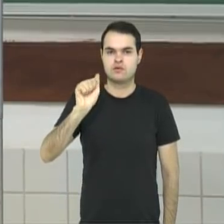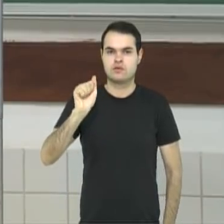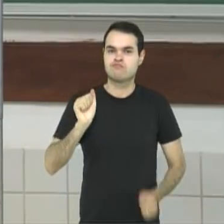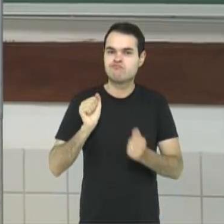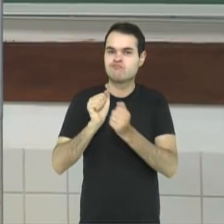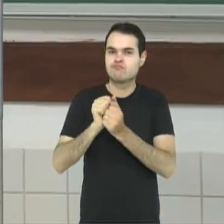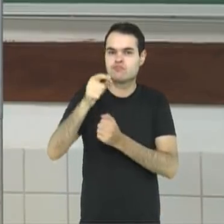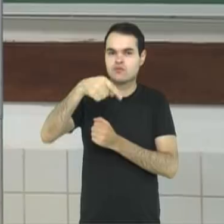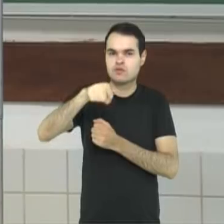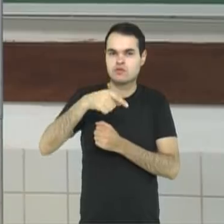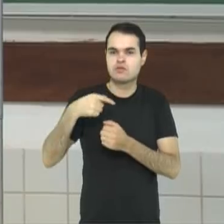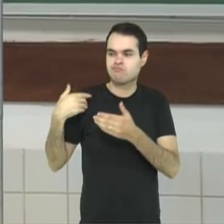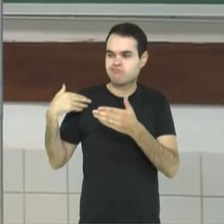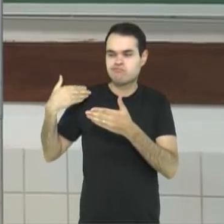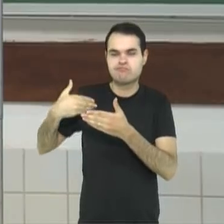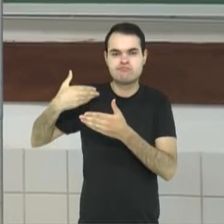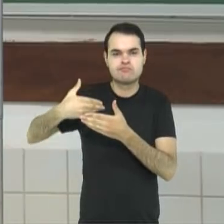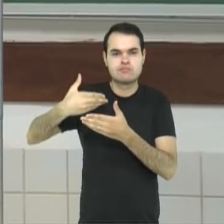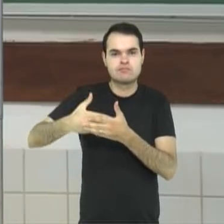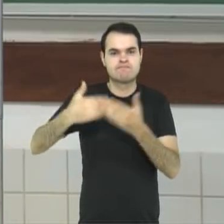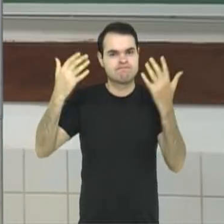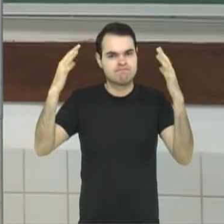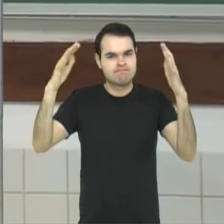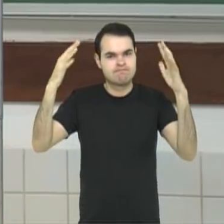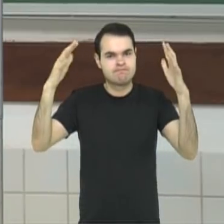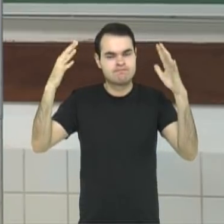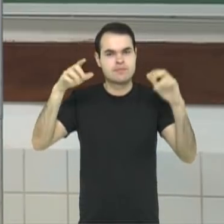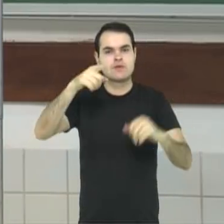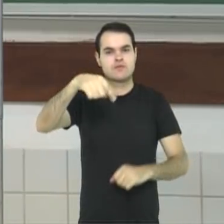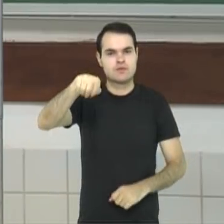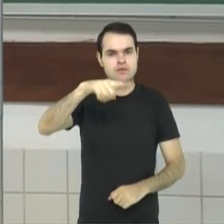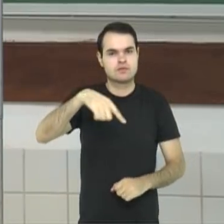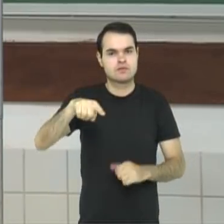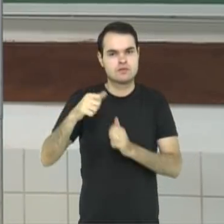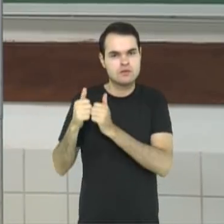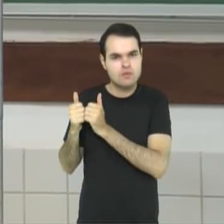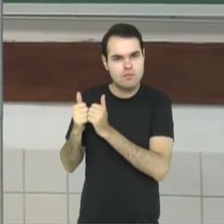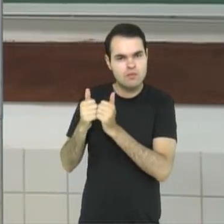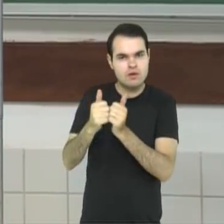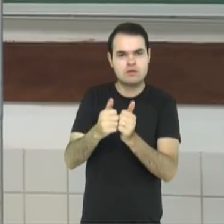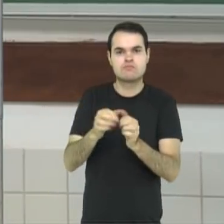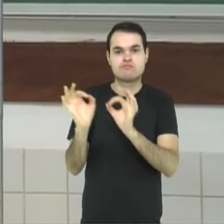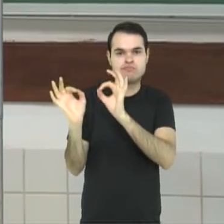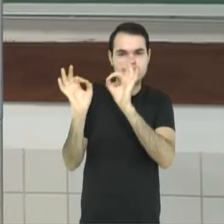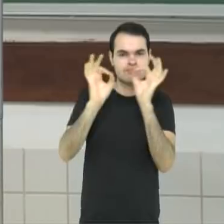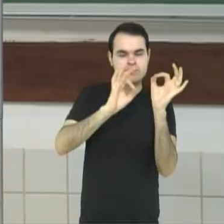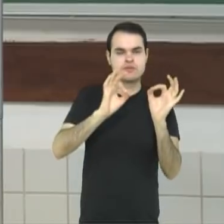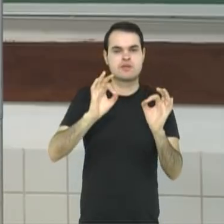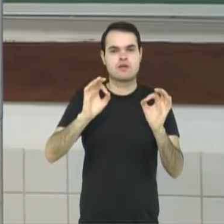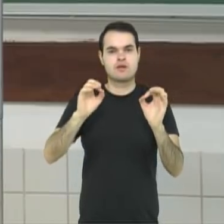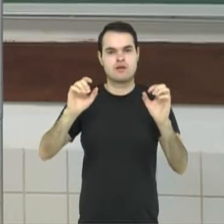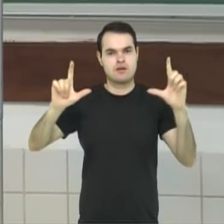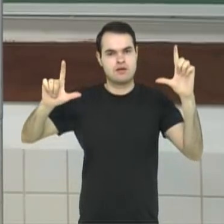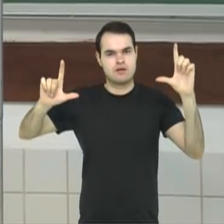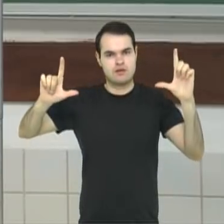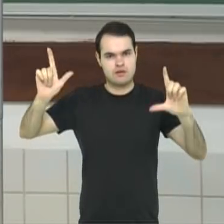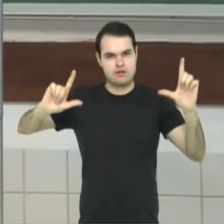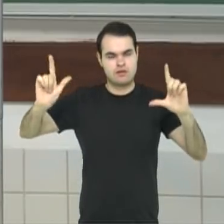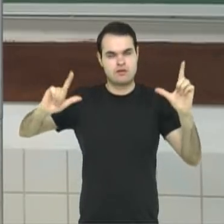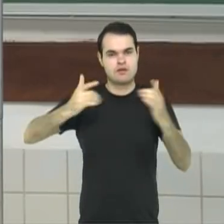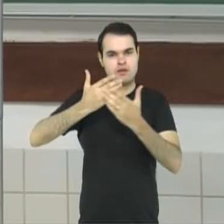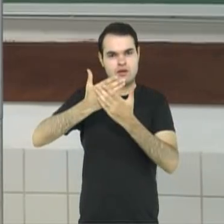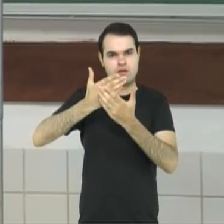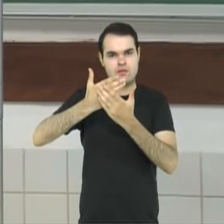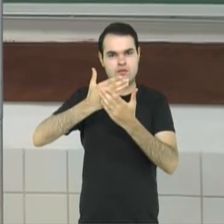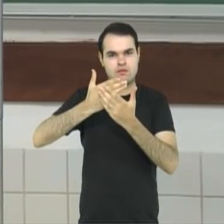já há algumas aulas. Parabenizo muito por estarem aí nos acompanhando, assistindo as teleaulas, fazendo as atividades.